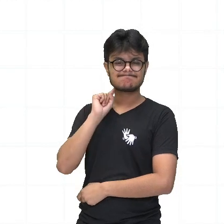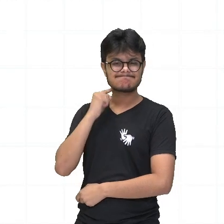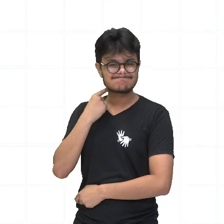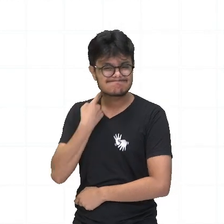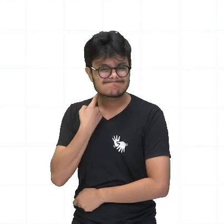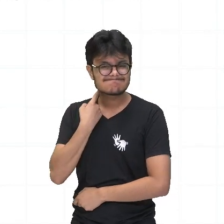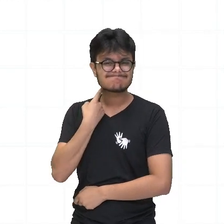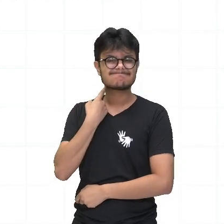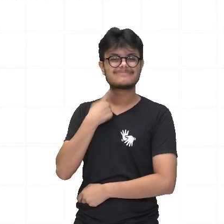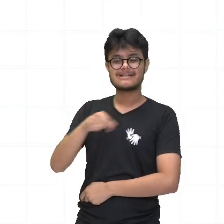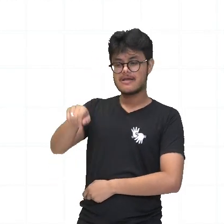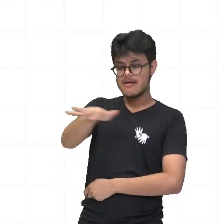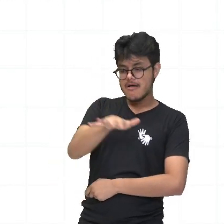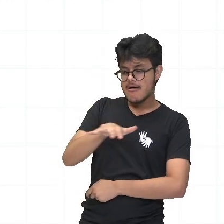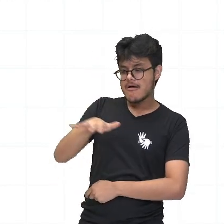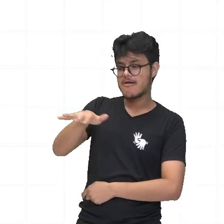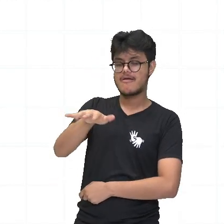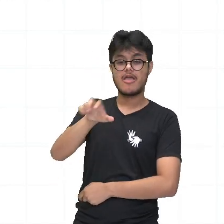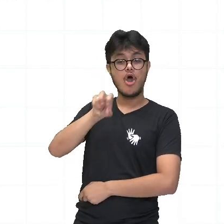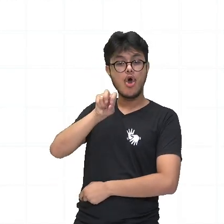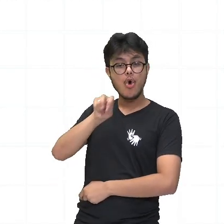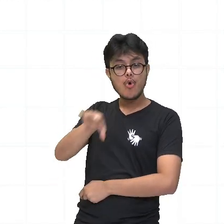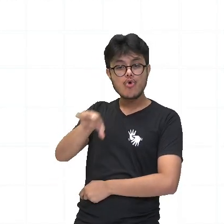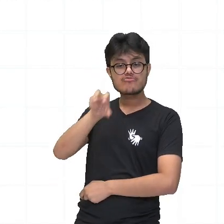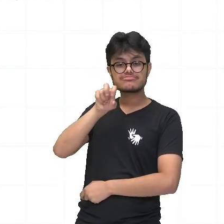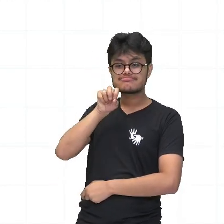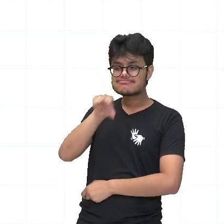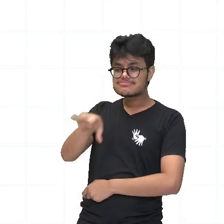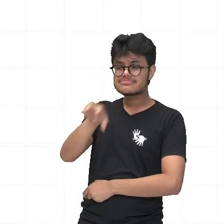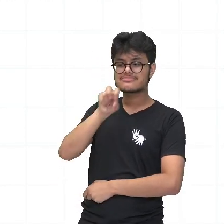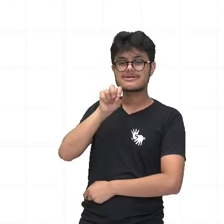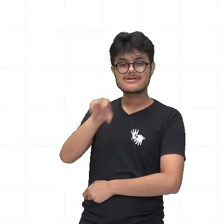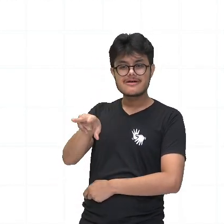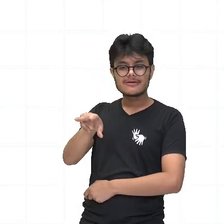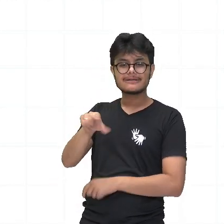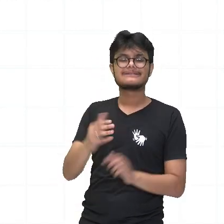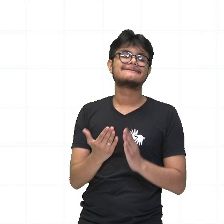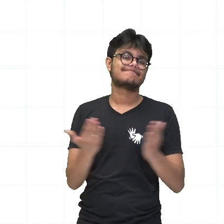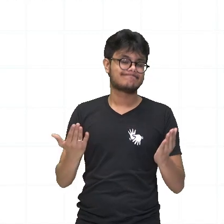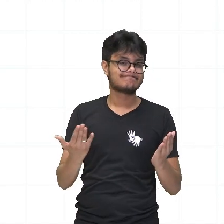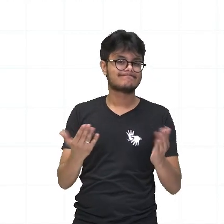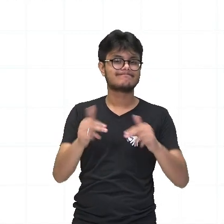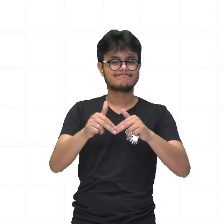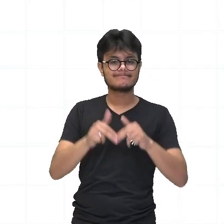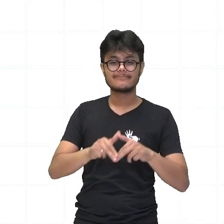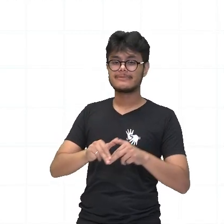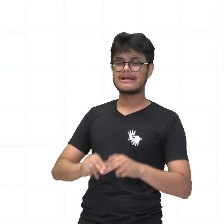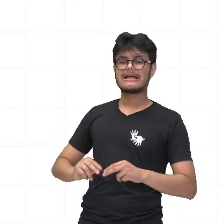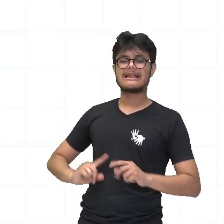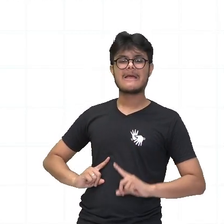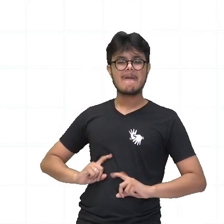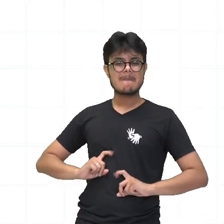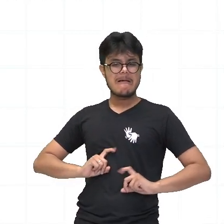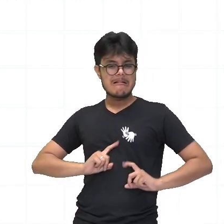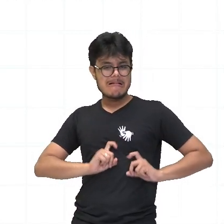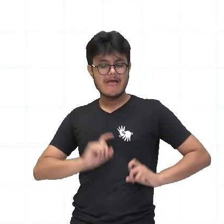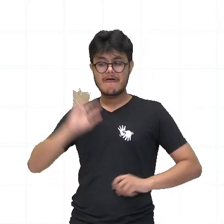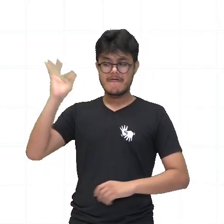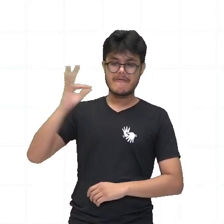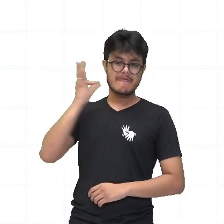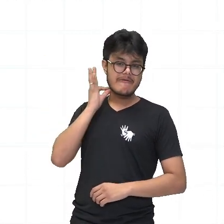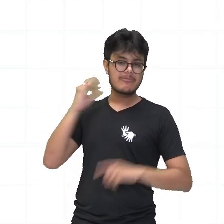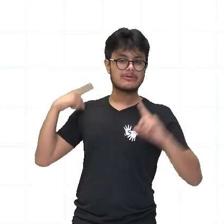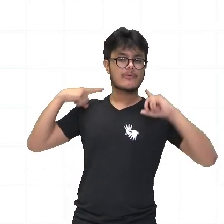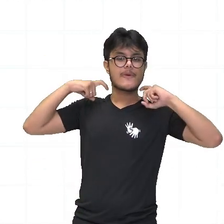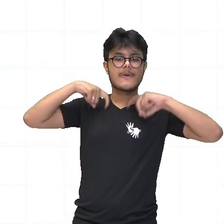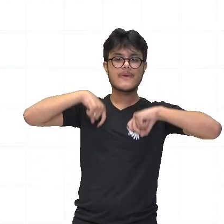ciclo de vida e aí ele acaba se contaminando, né? Então esse verme, quando a pessoa é picada, né, com esse mosquito